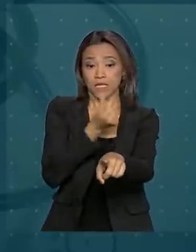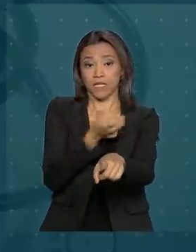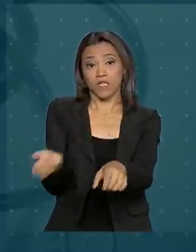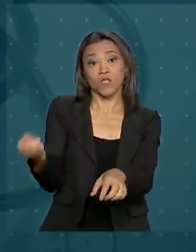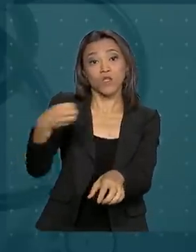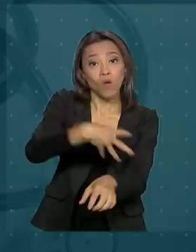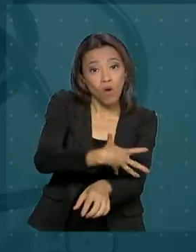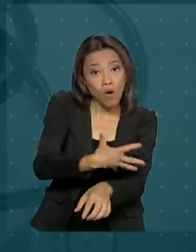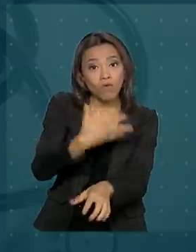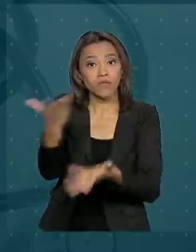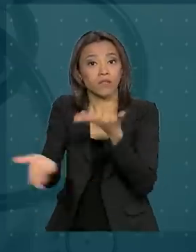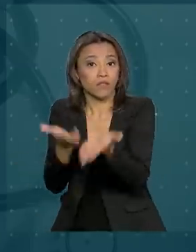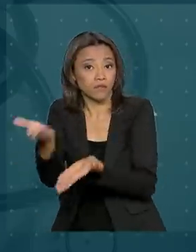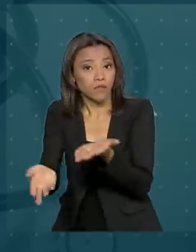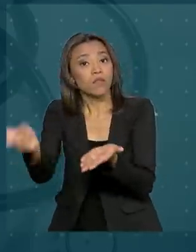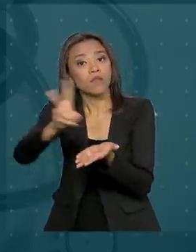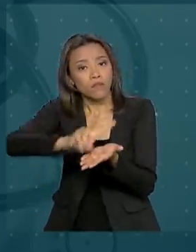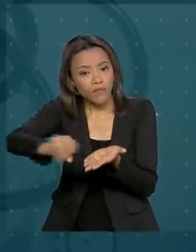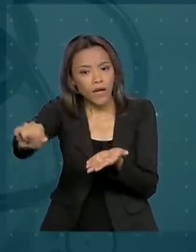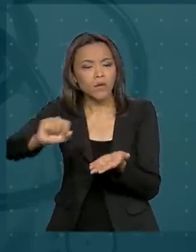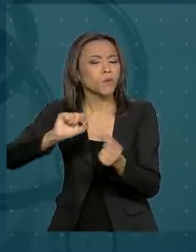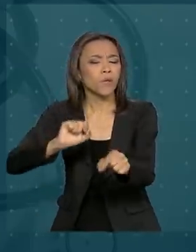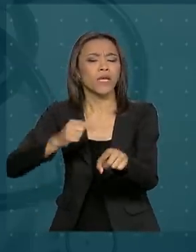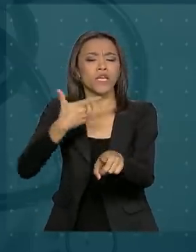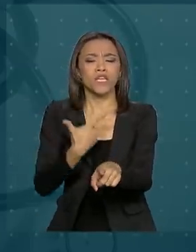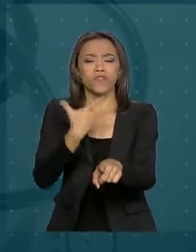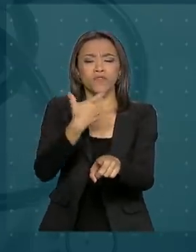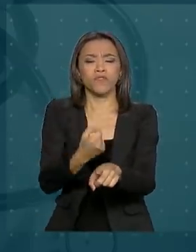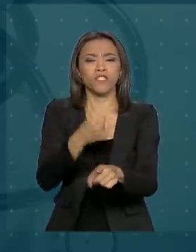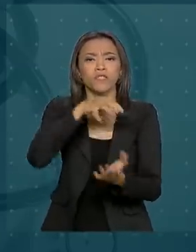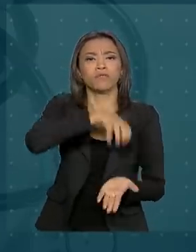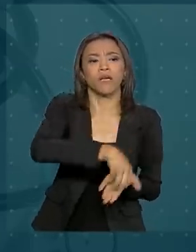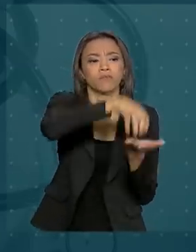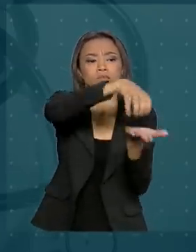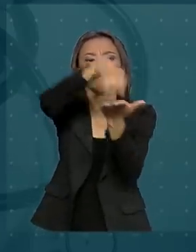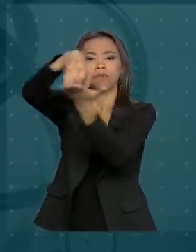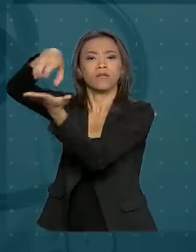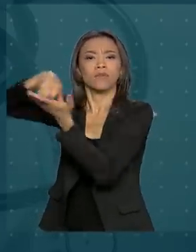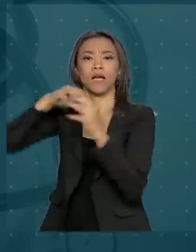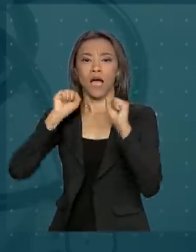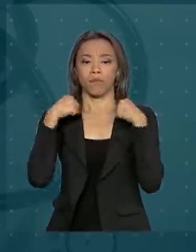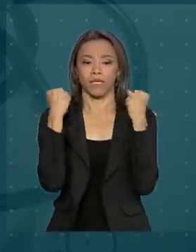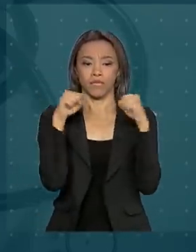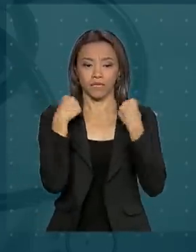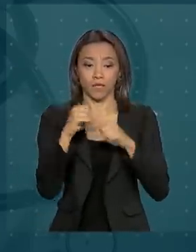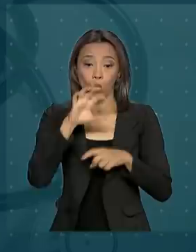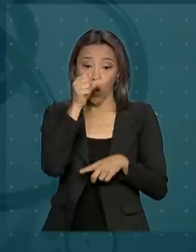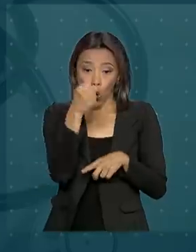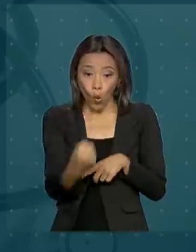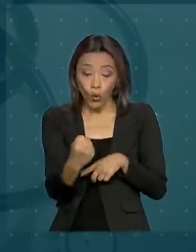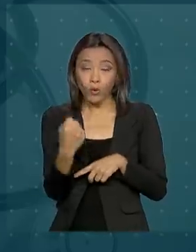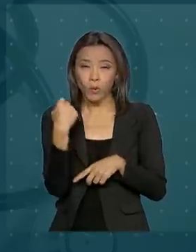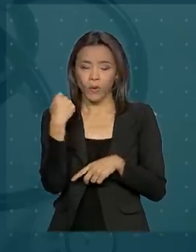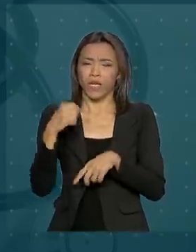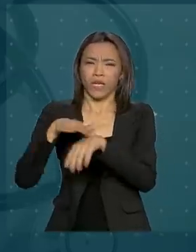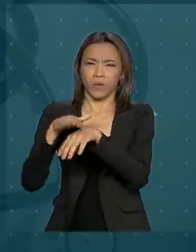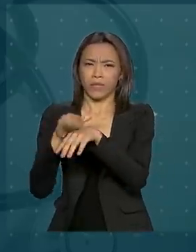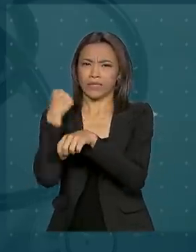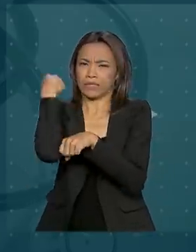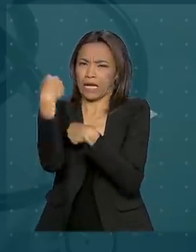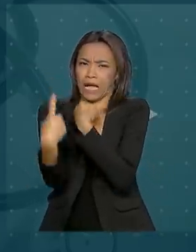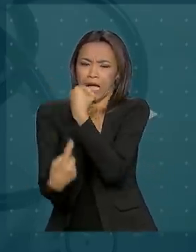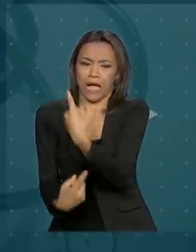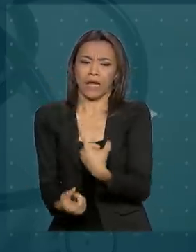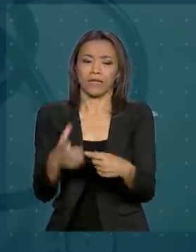serviços que vão funcionar em 20 centros de reabilitação, 8 especializados em doenças raras, 7 oficinas